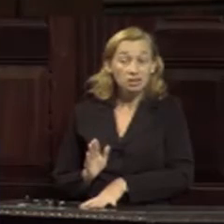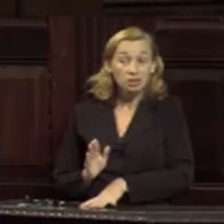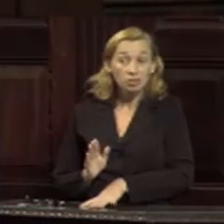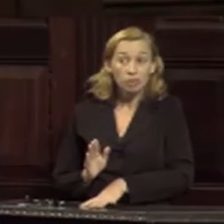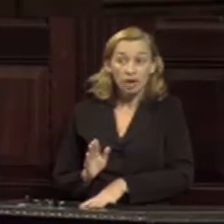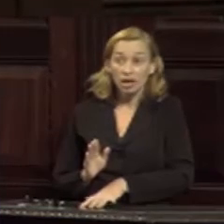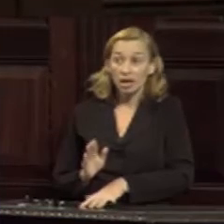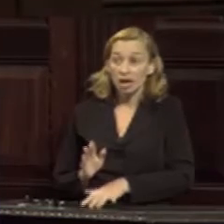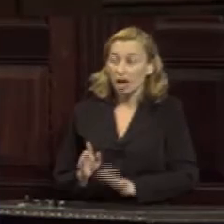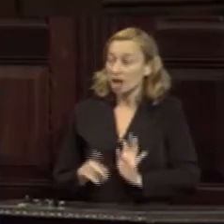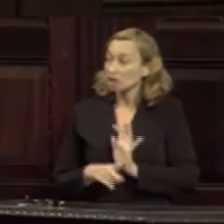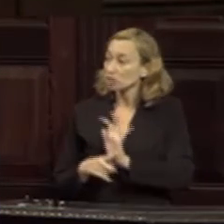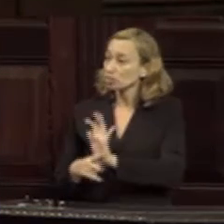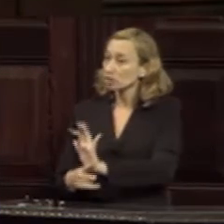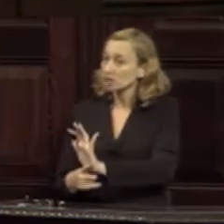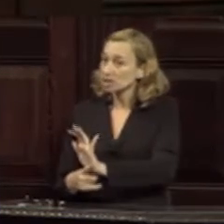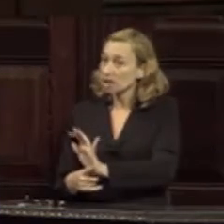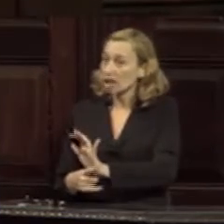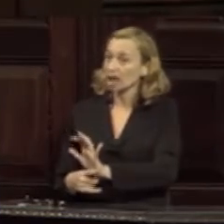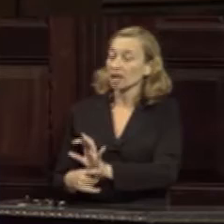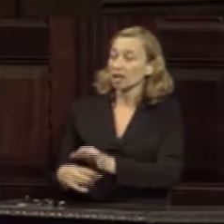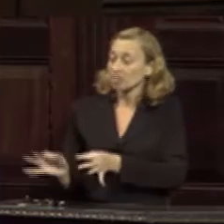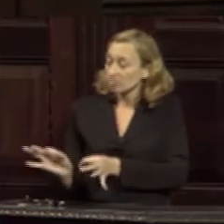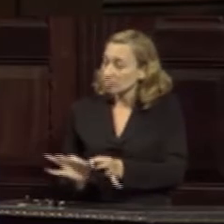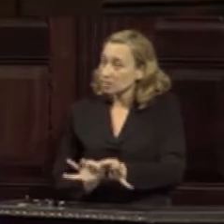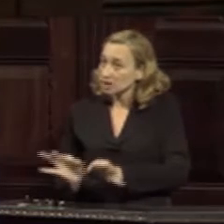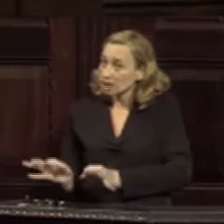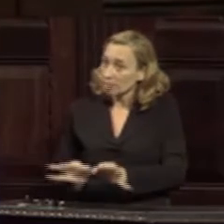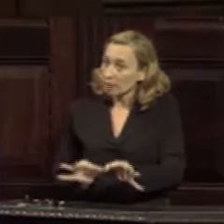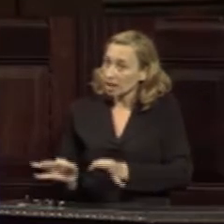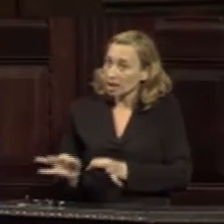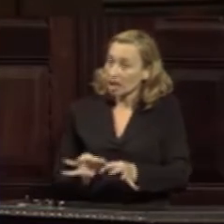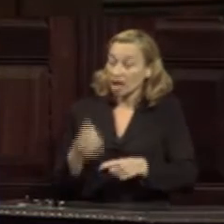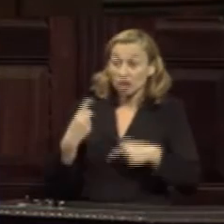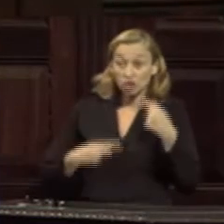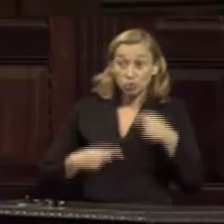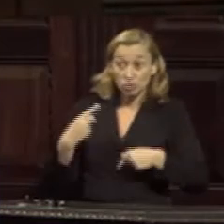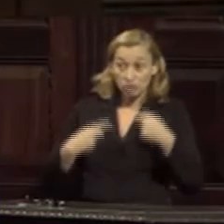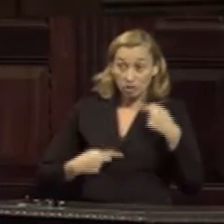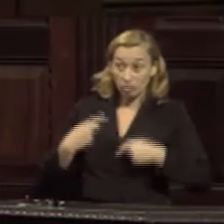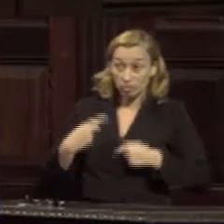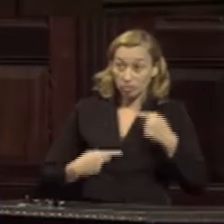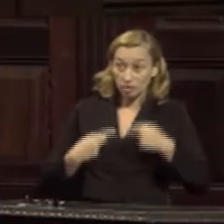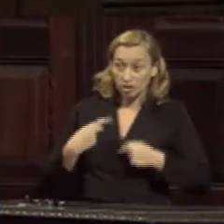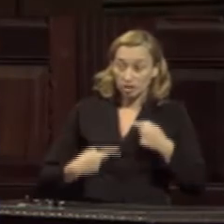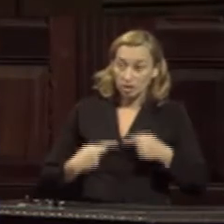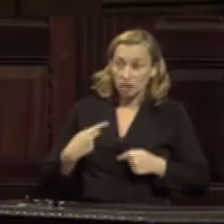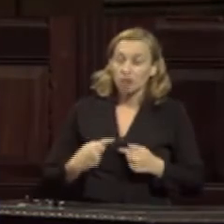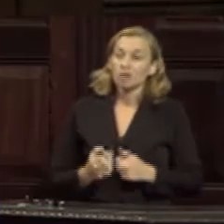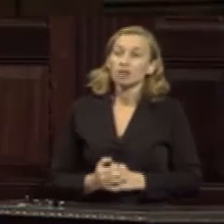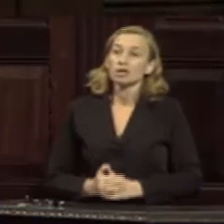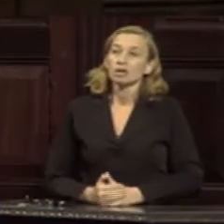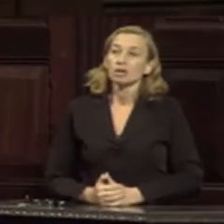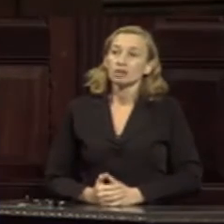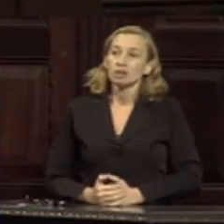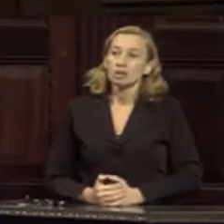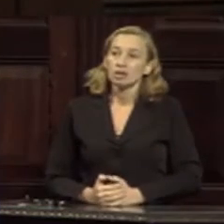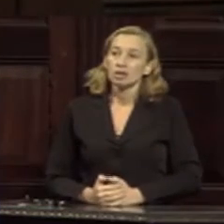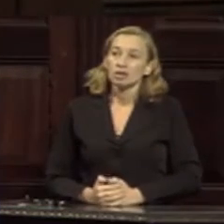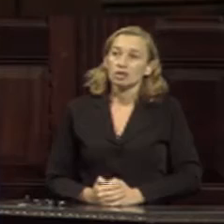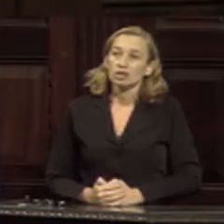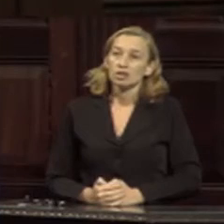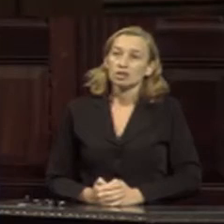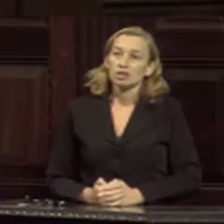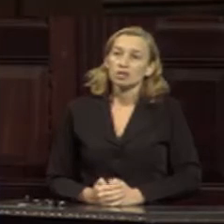poços, aí é que entra a discussão do Repetro com mais profundidade. Você